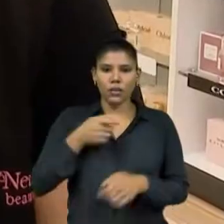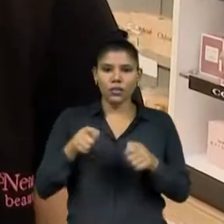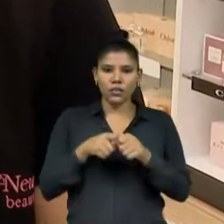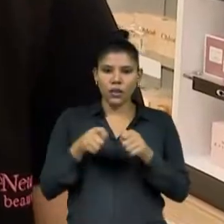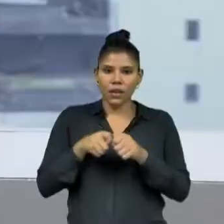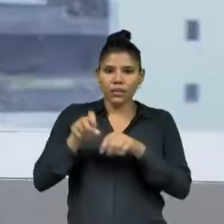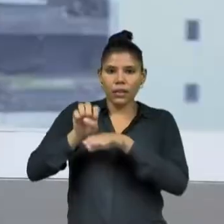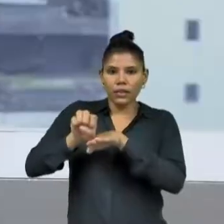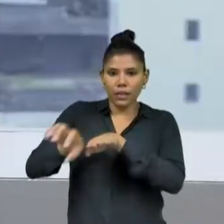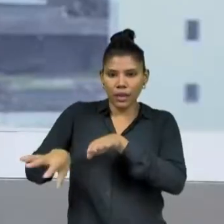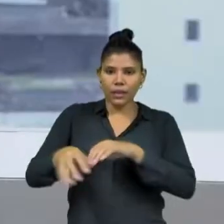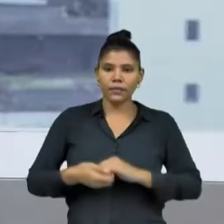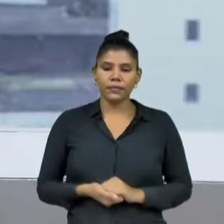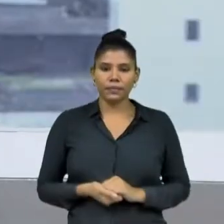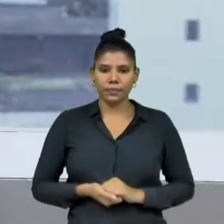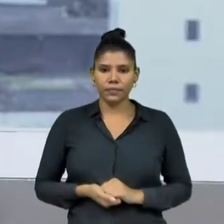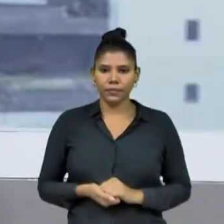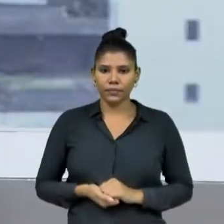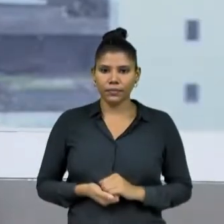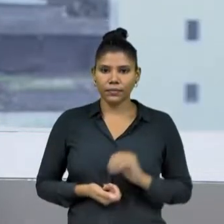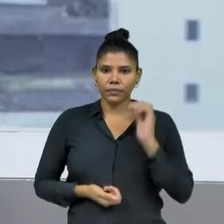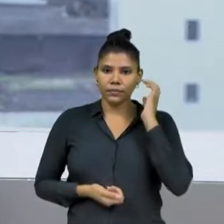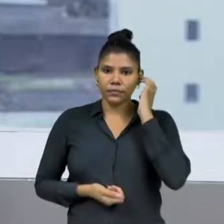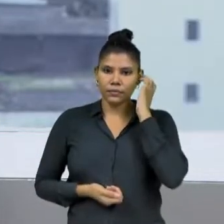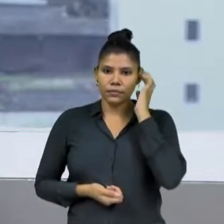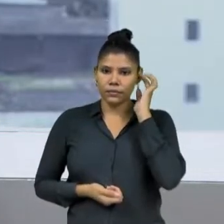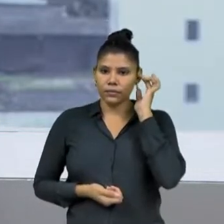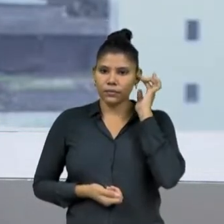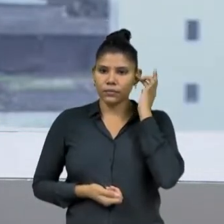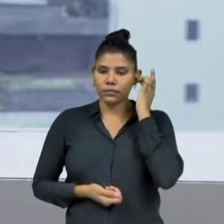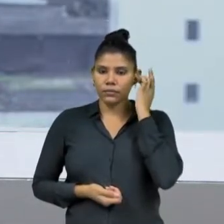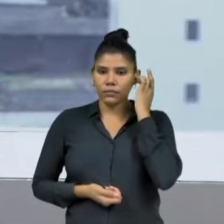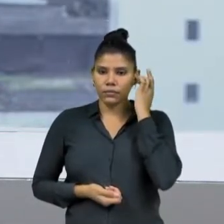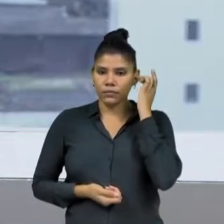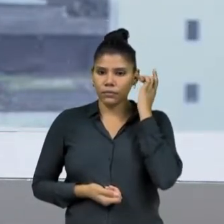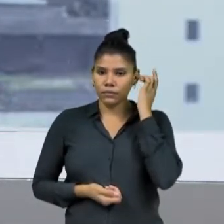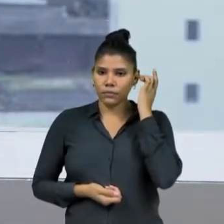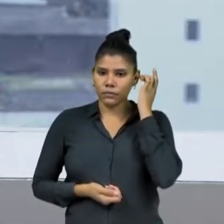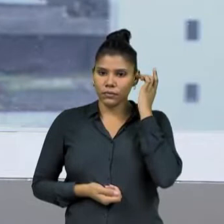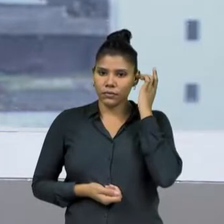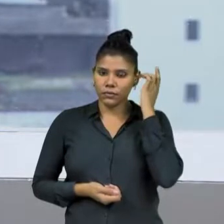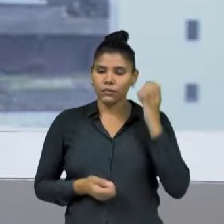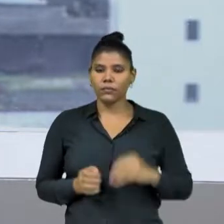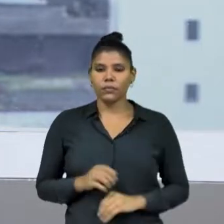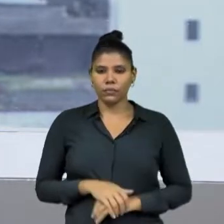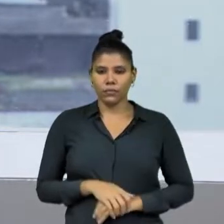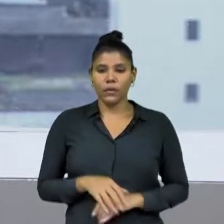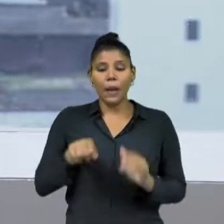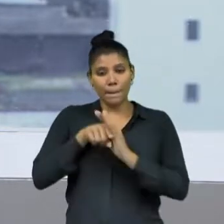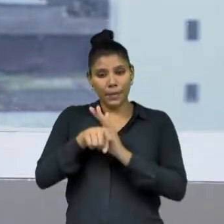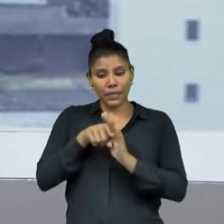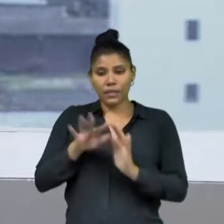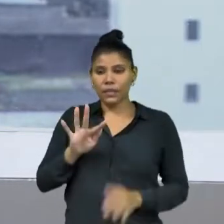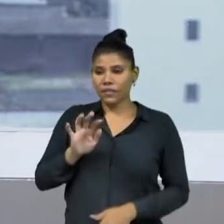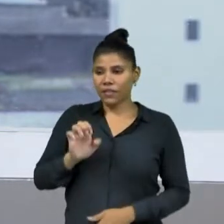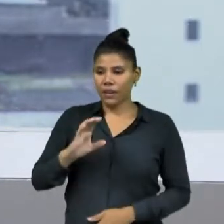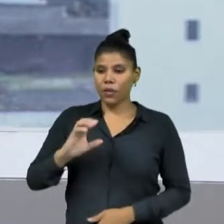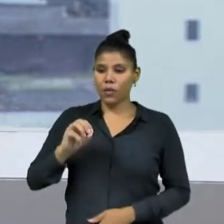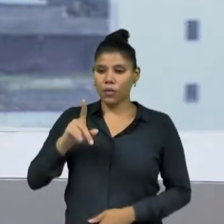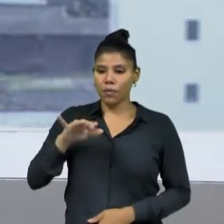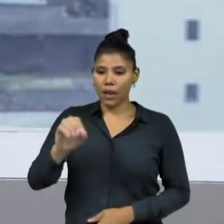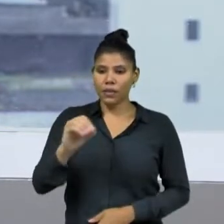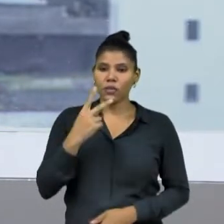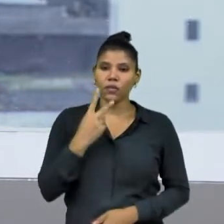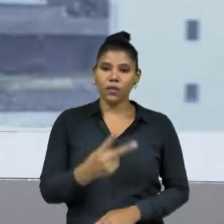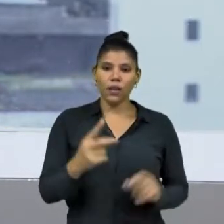mercadoria. Uma pesquisa da FEComércio, a Federação do Comércio de Bens, Serviços e Turismo aqui do Ceará, confirma a